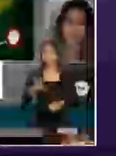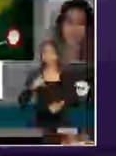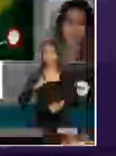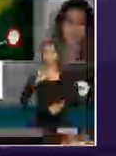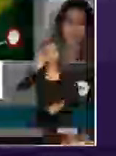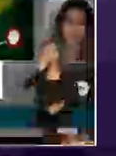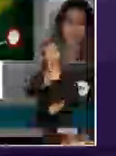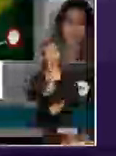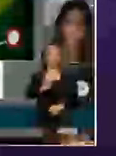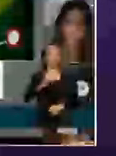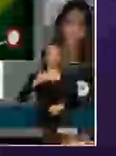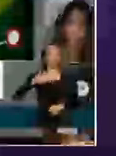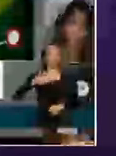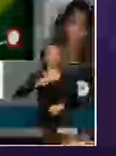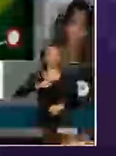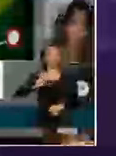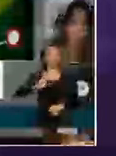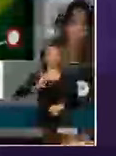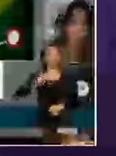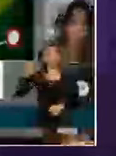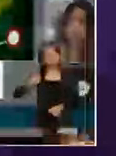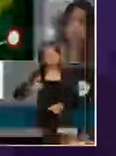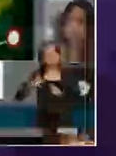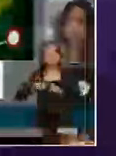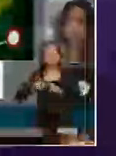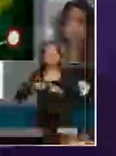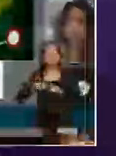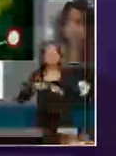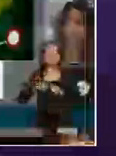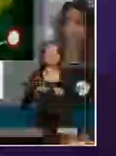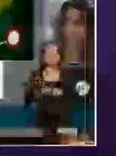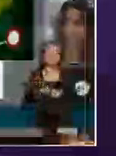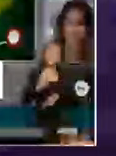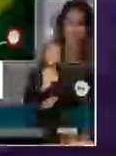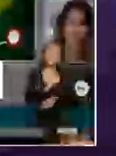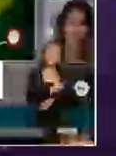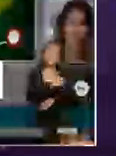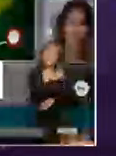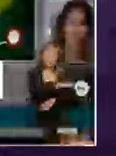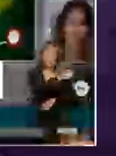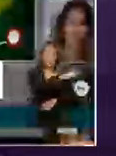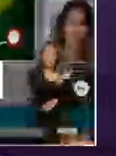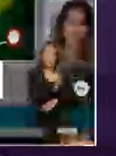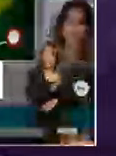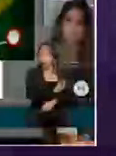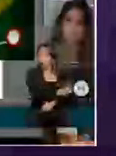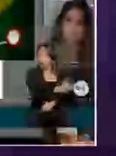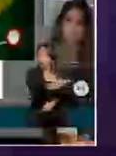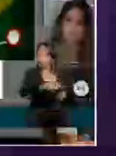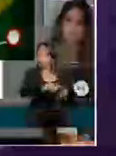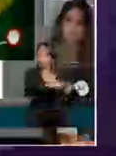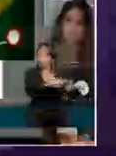não apenas em meu nome como médica infectologista, mas também os demais colegas que participaram em 21 de